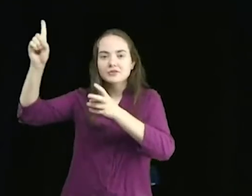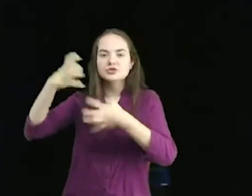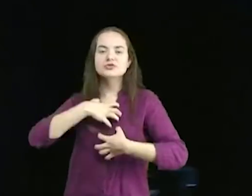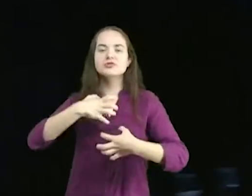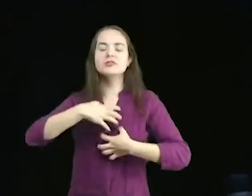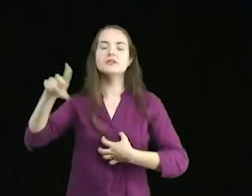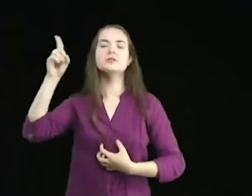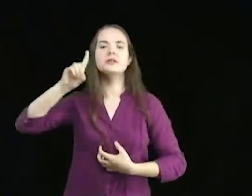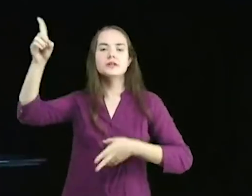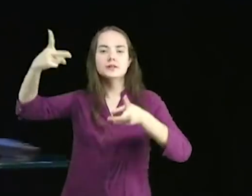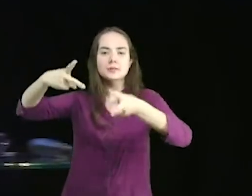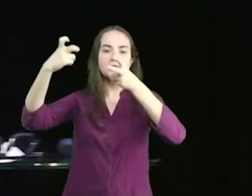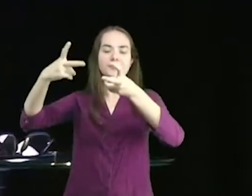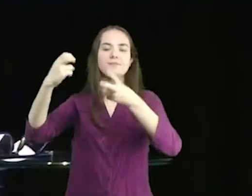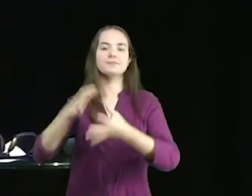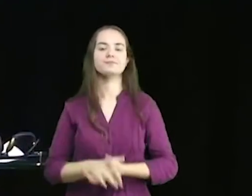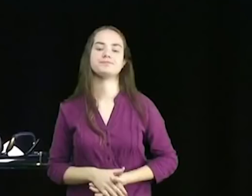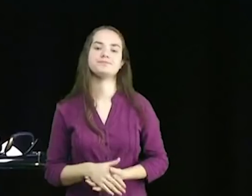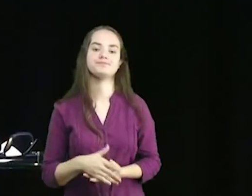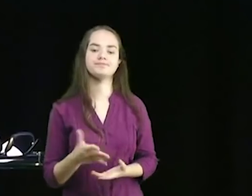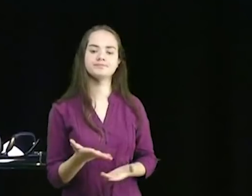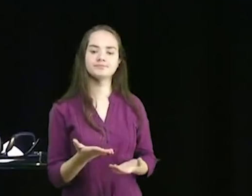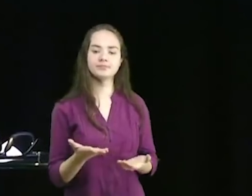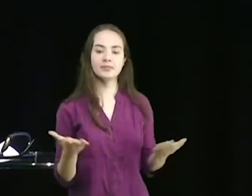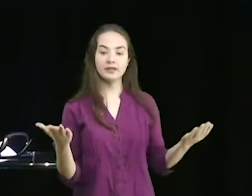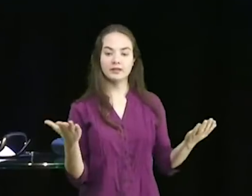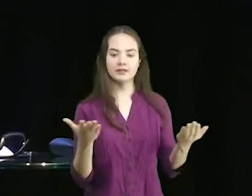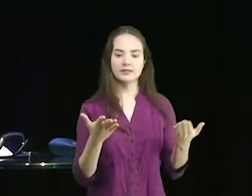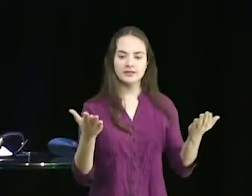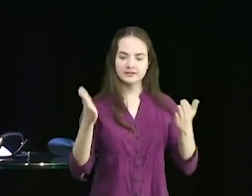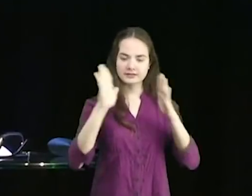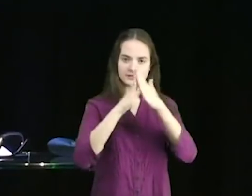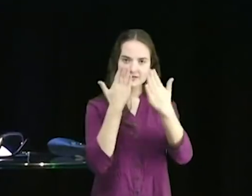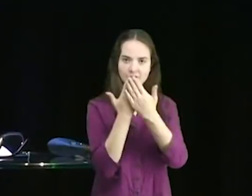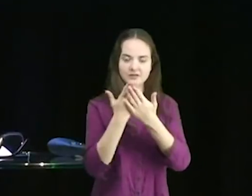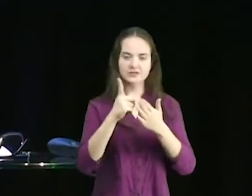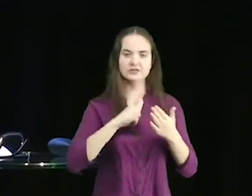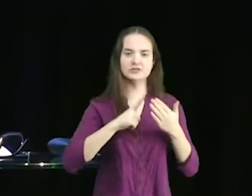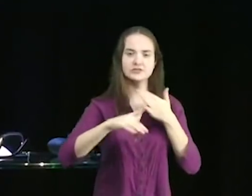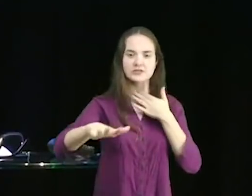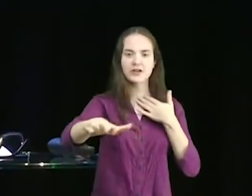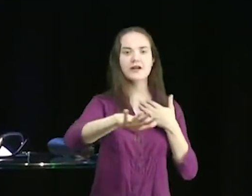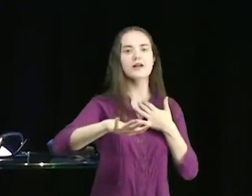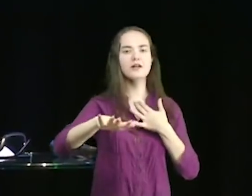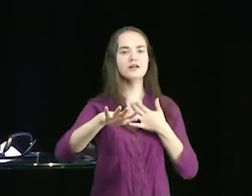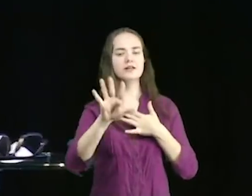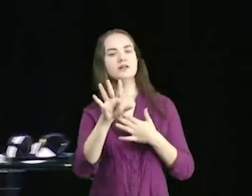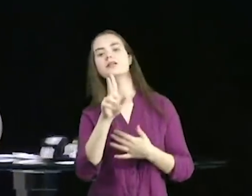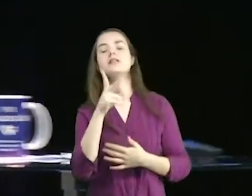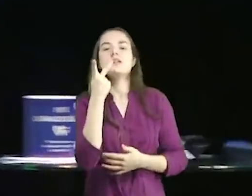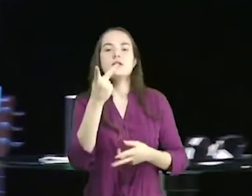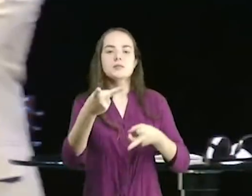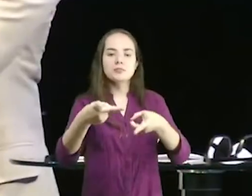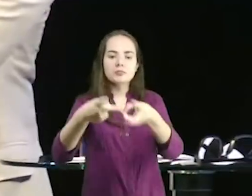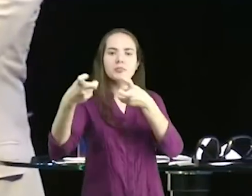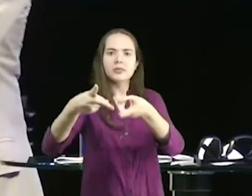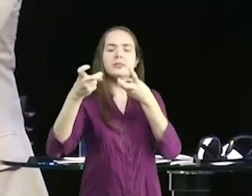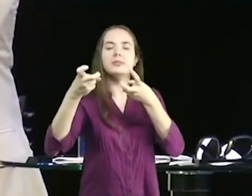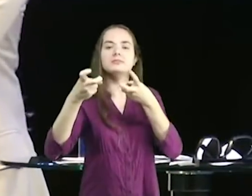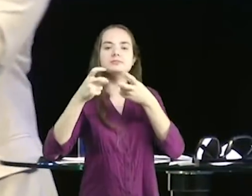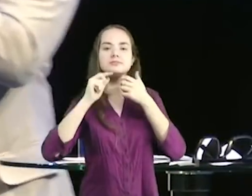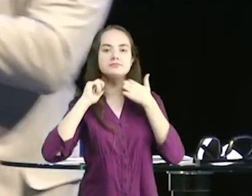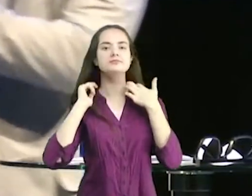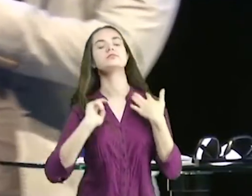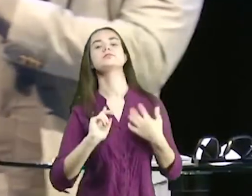da terceira para a quarta série, agora não tem mais série, ano, a gente tinha uma aula chamada perspectiva. Aí o